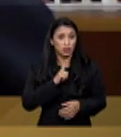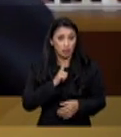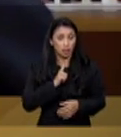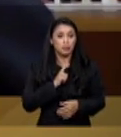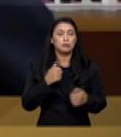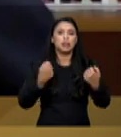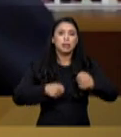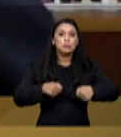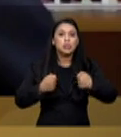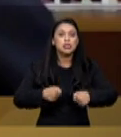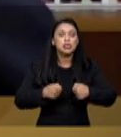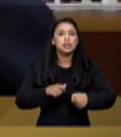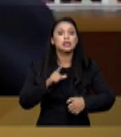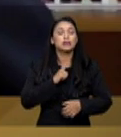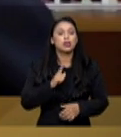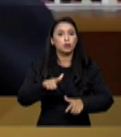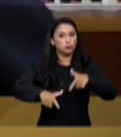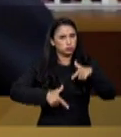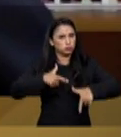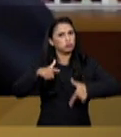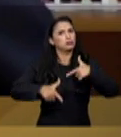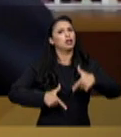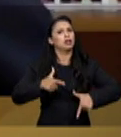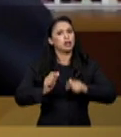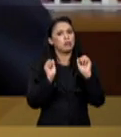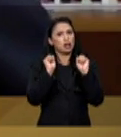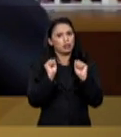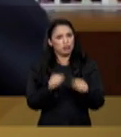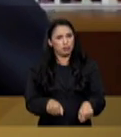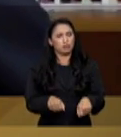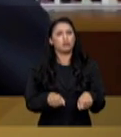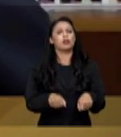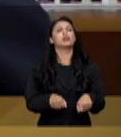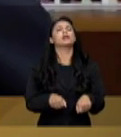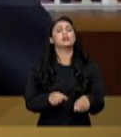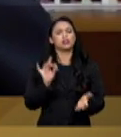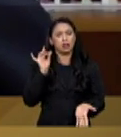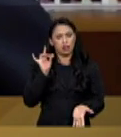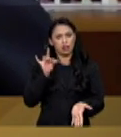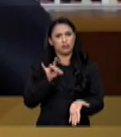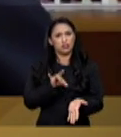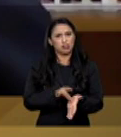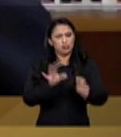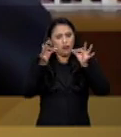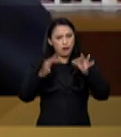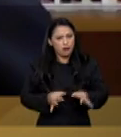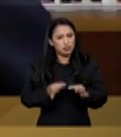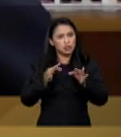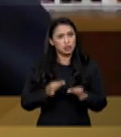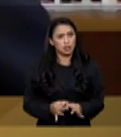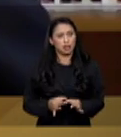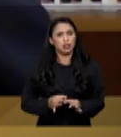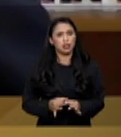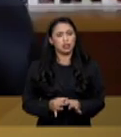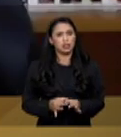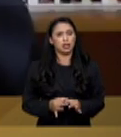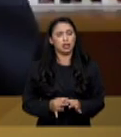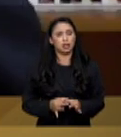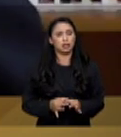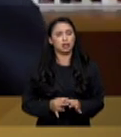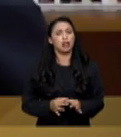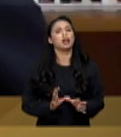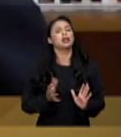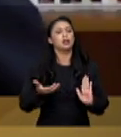instrumentos de atuação que viabilizem a sua prática efetiva e concreta no âmbito de cada uma